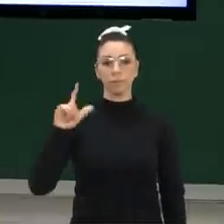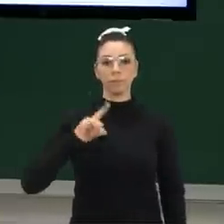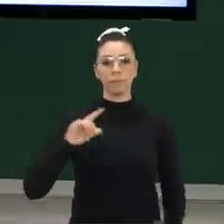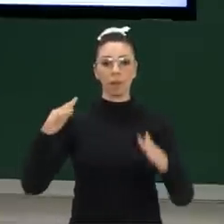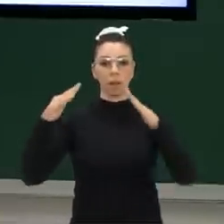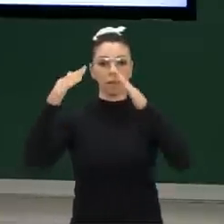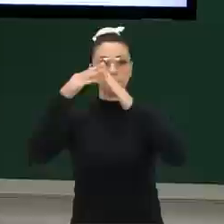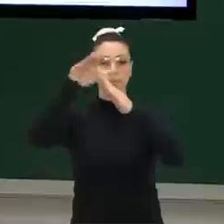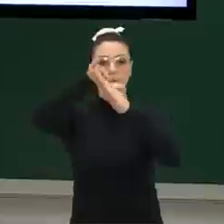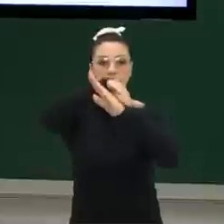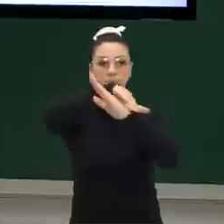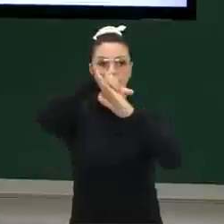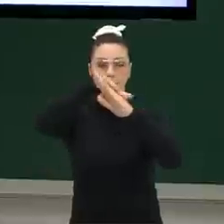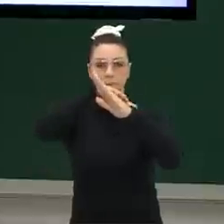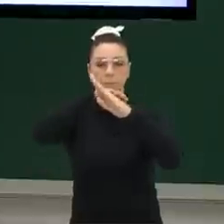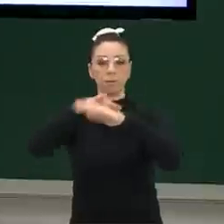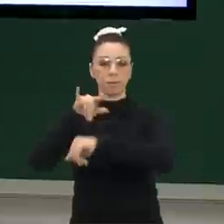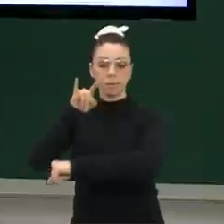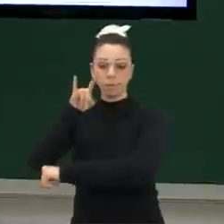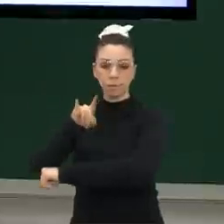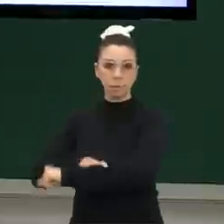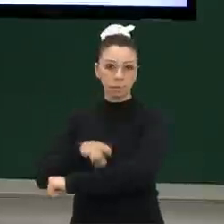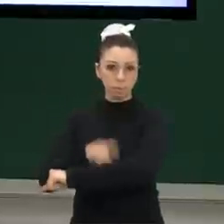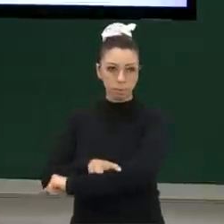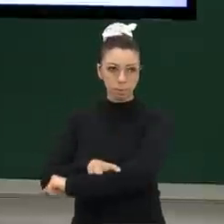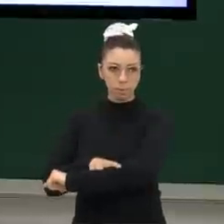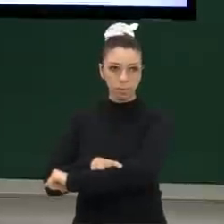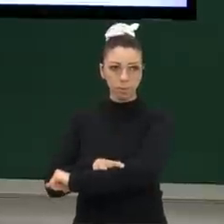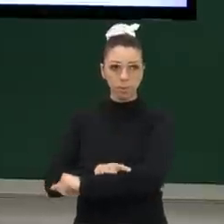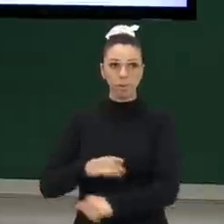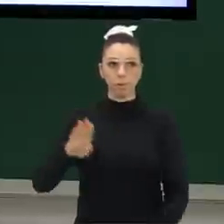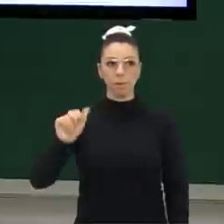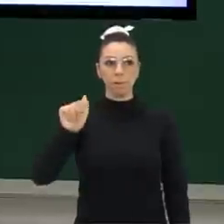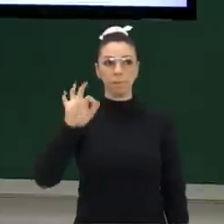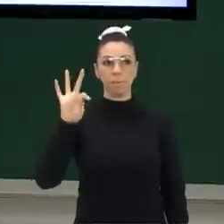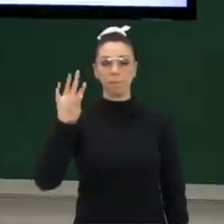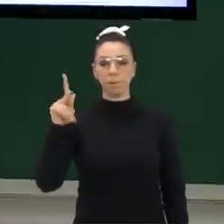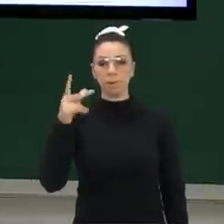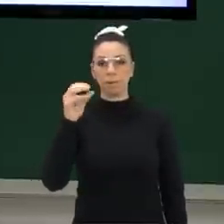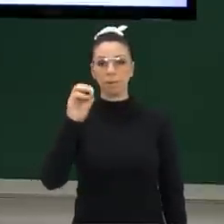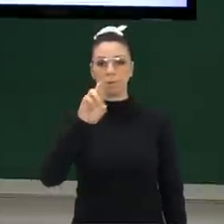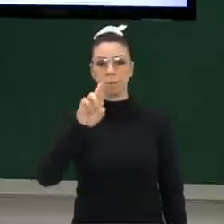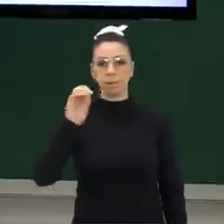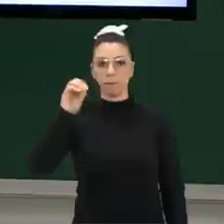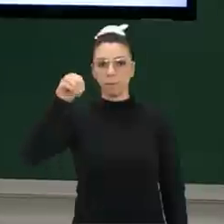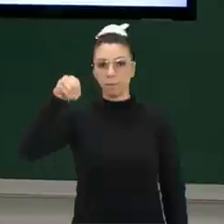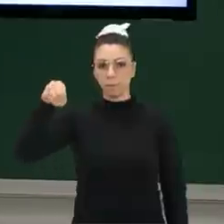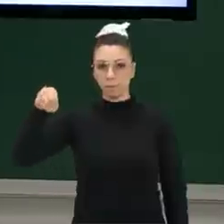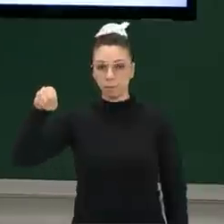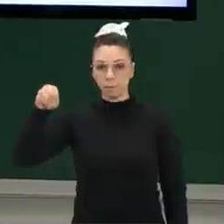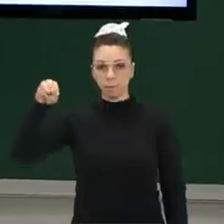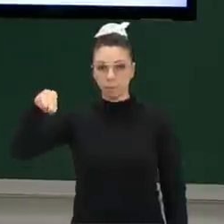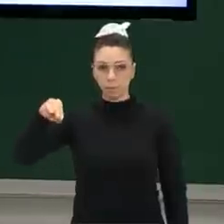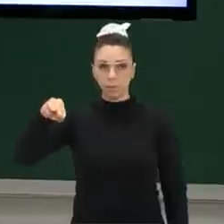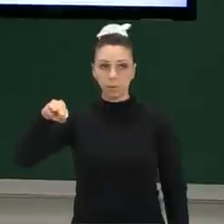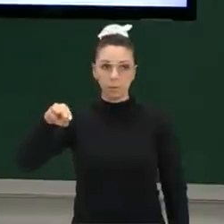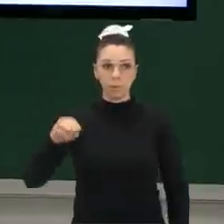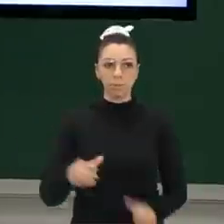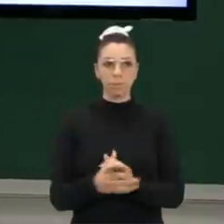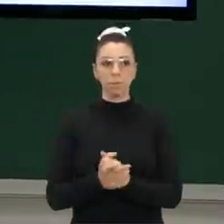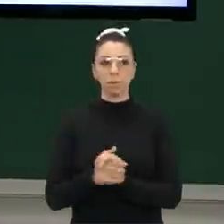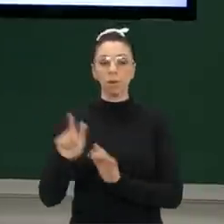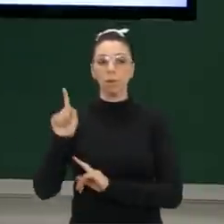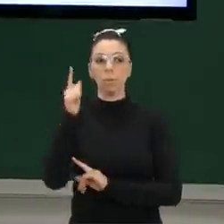telhado. O banheiro, bathroom. E por último nós temos a kitchen, tudo